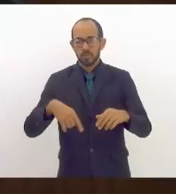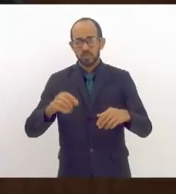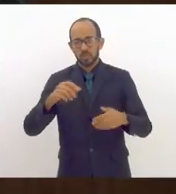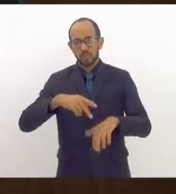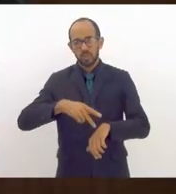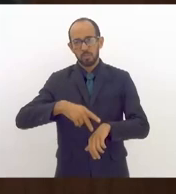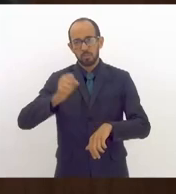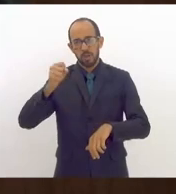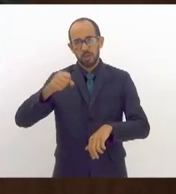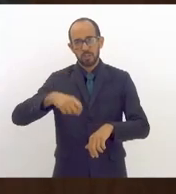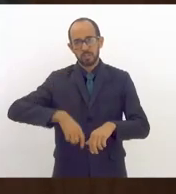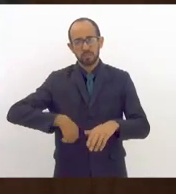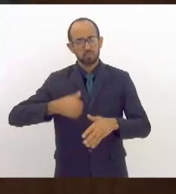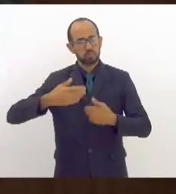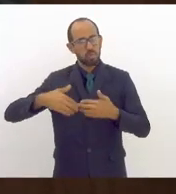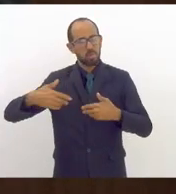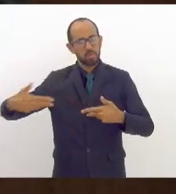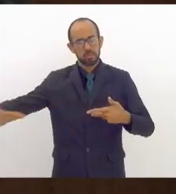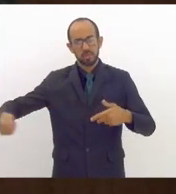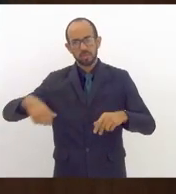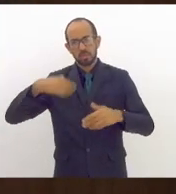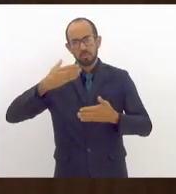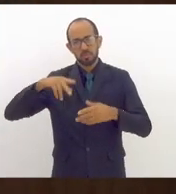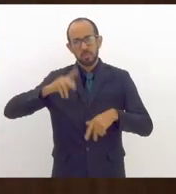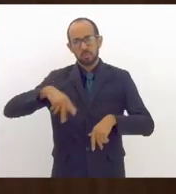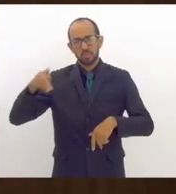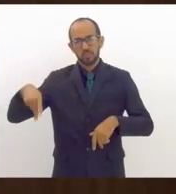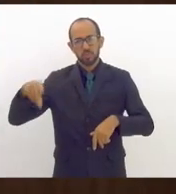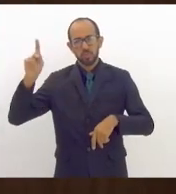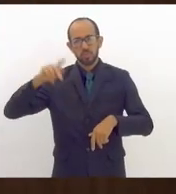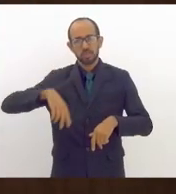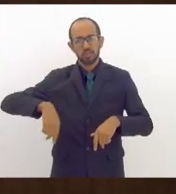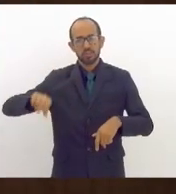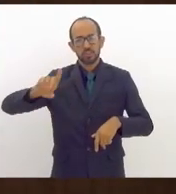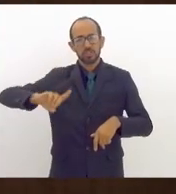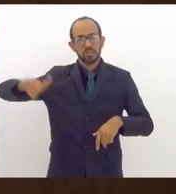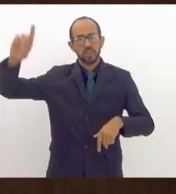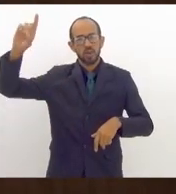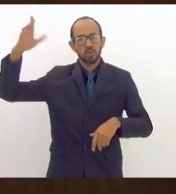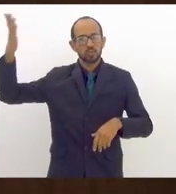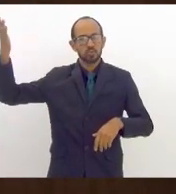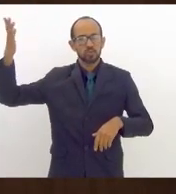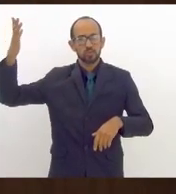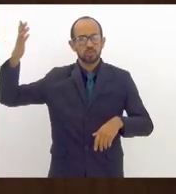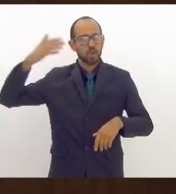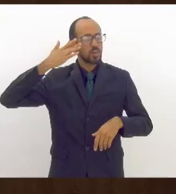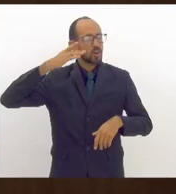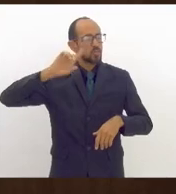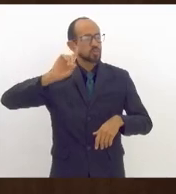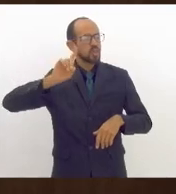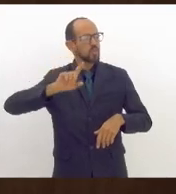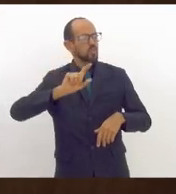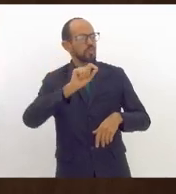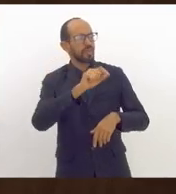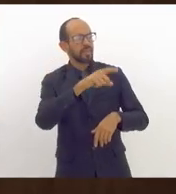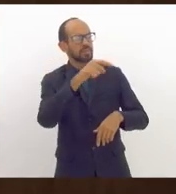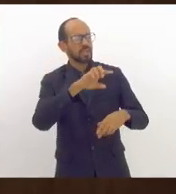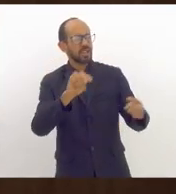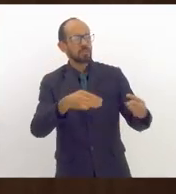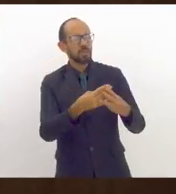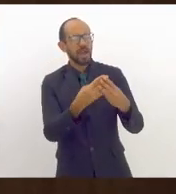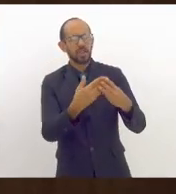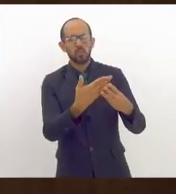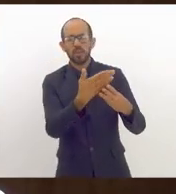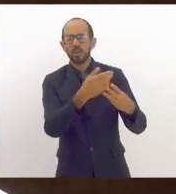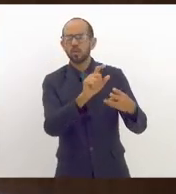pós-graduação e etc sou professor de teologia eu não sei o que que esse George não é assim grego sei hebraico senhor judeu aí